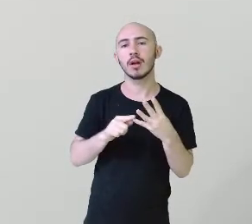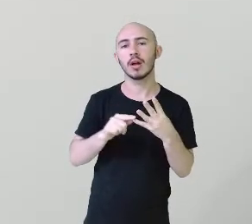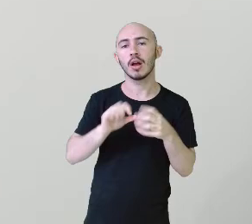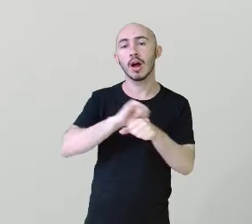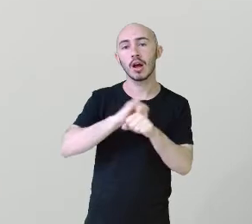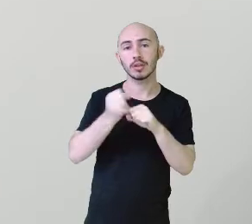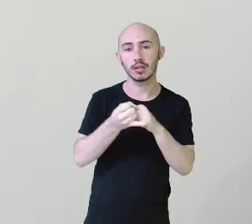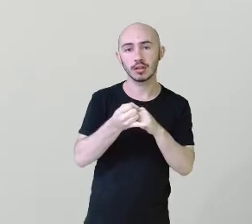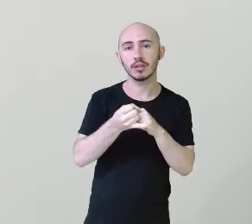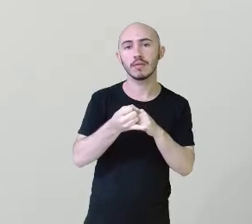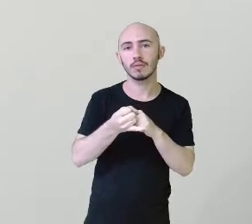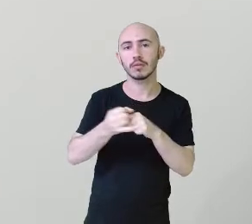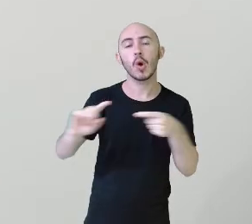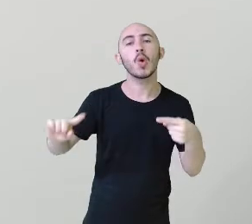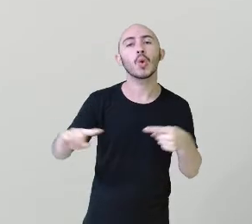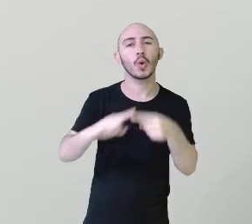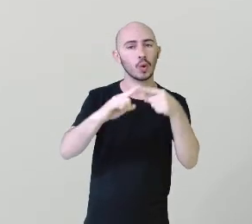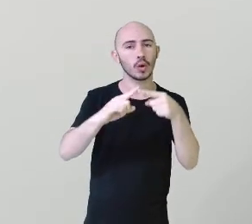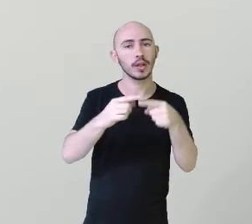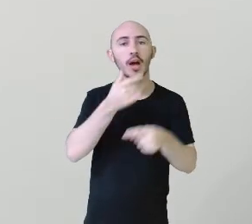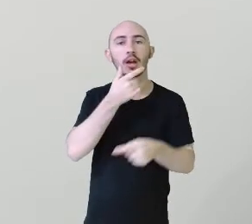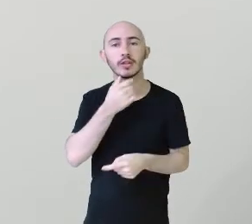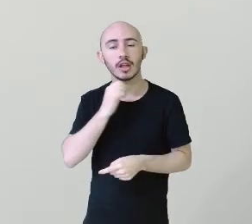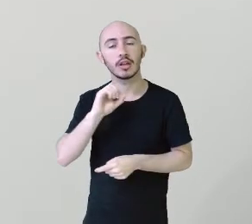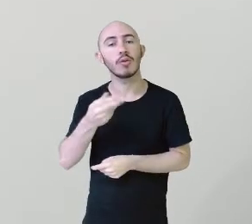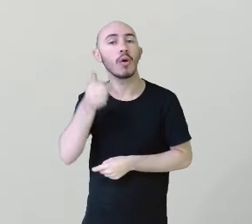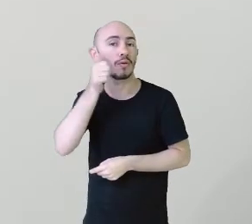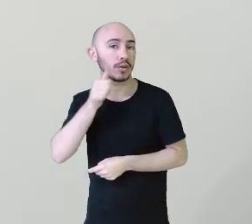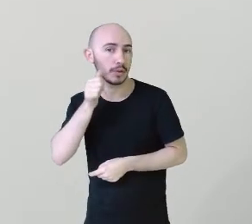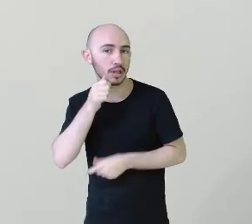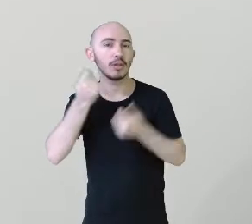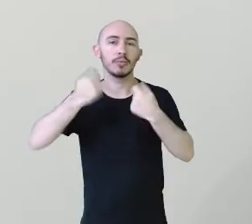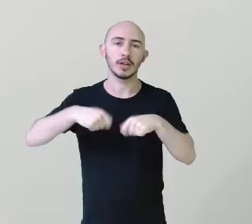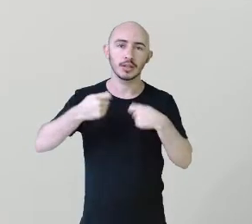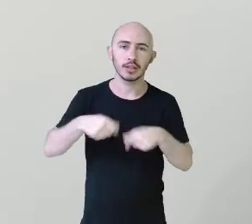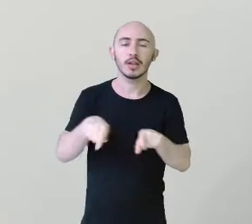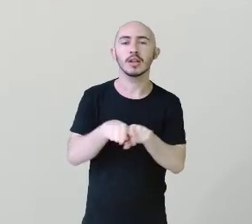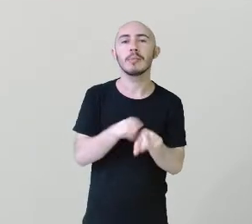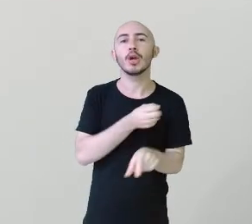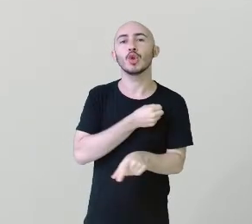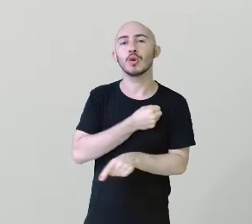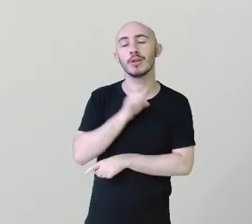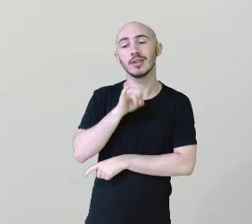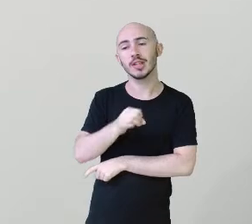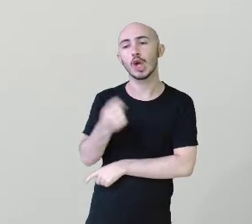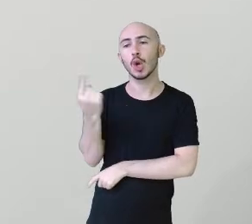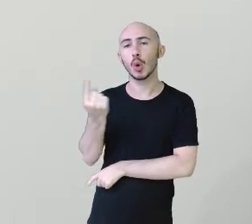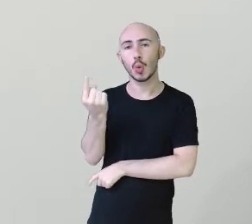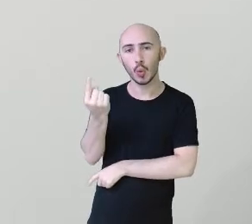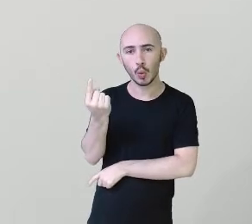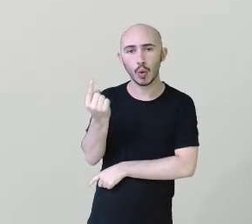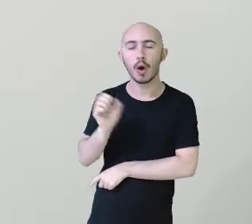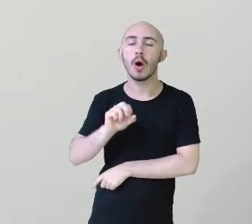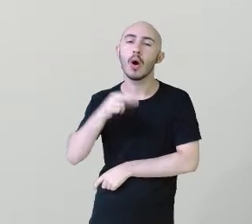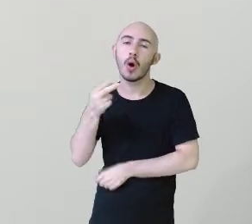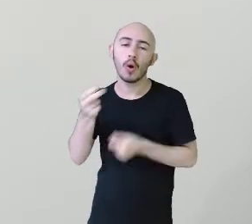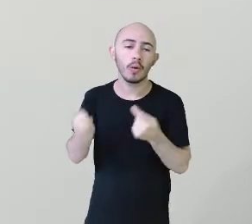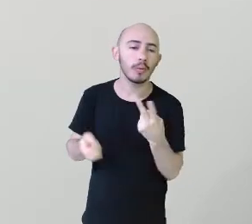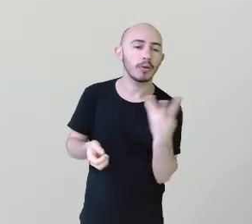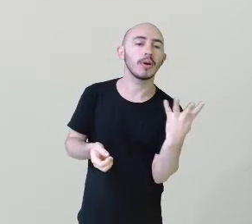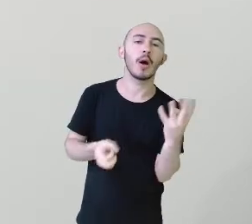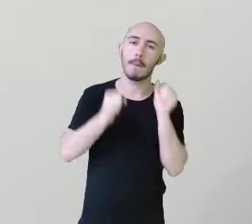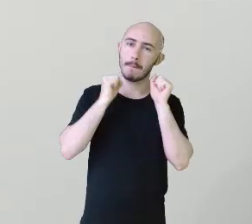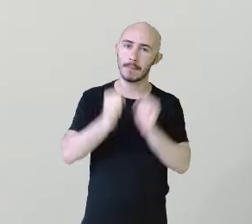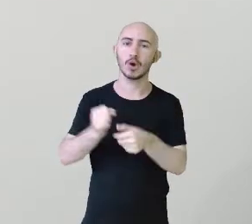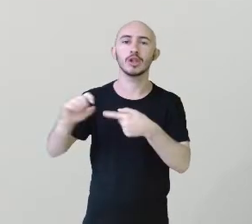feminino, ou em número, singular e plural. Eles podem concordar em gênero,